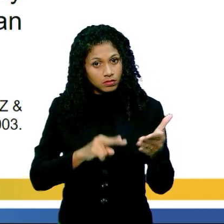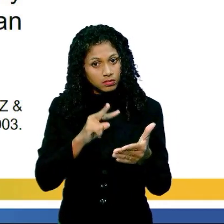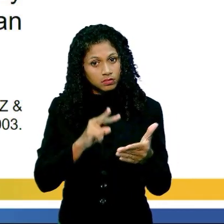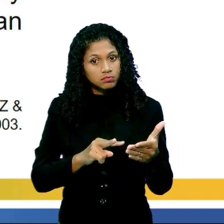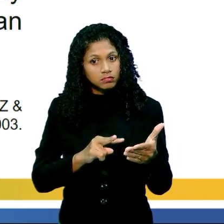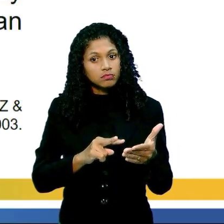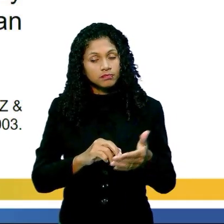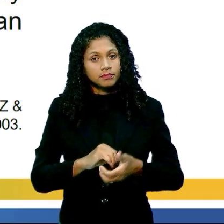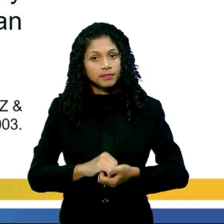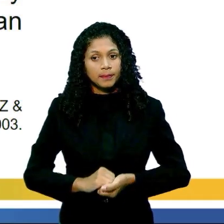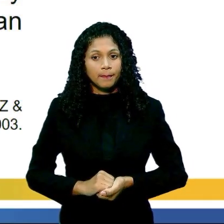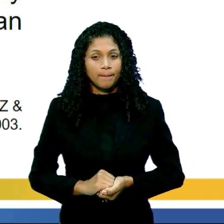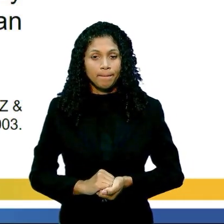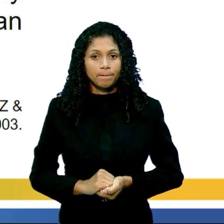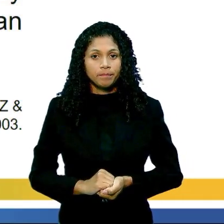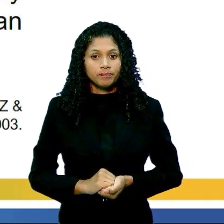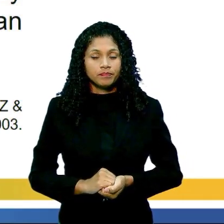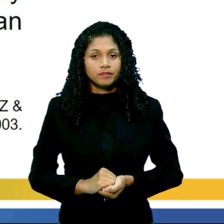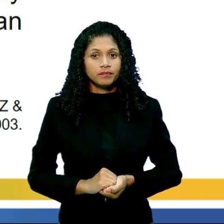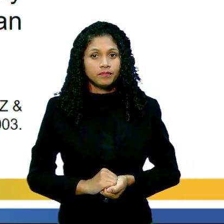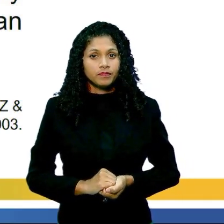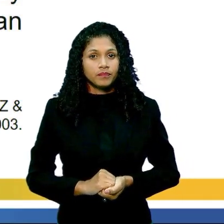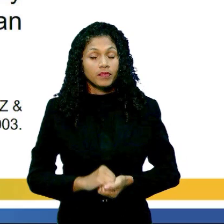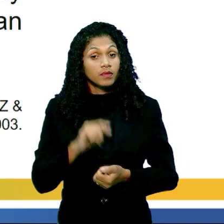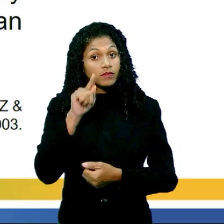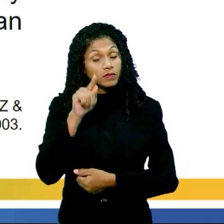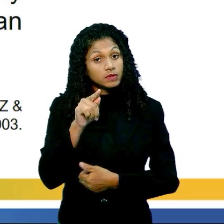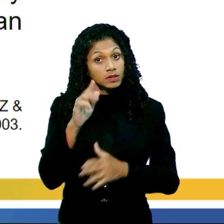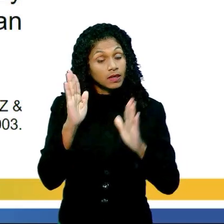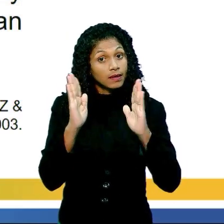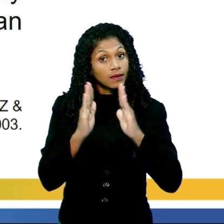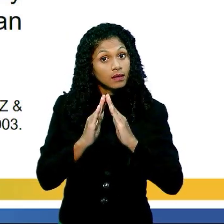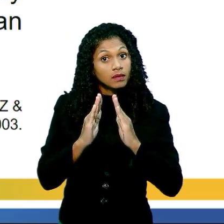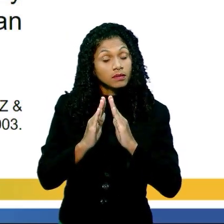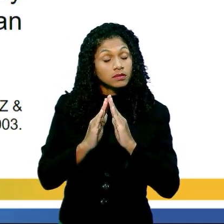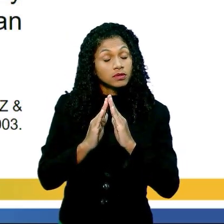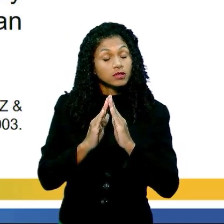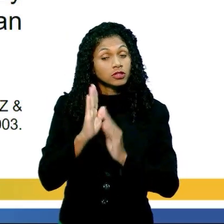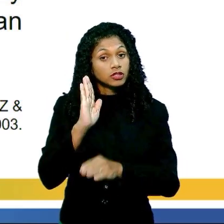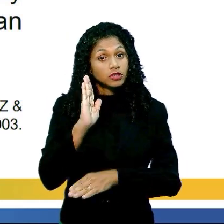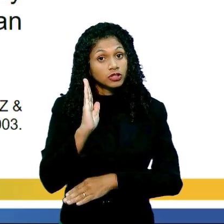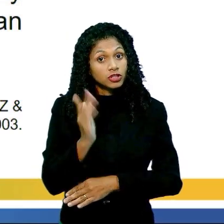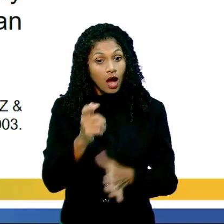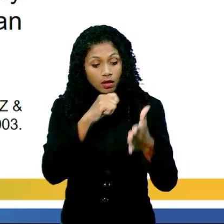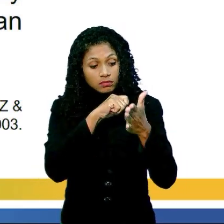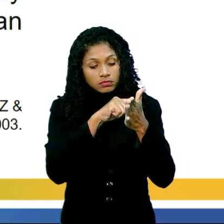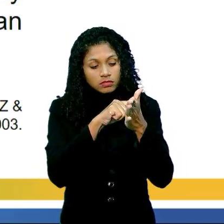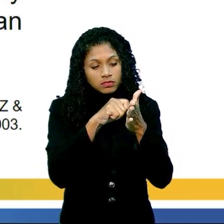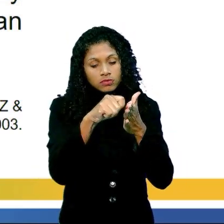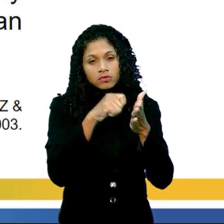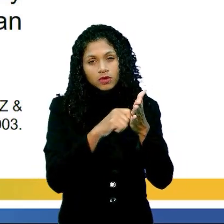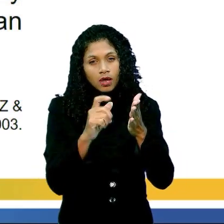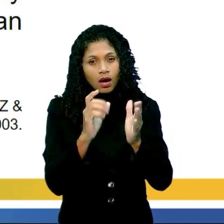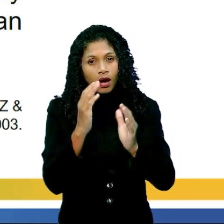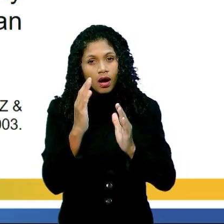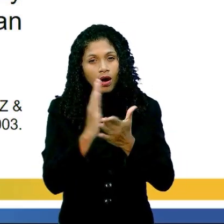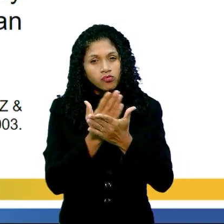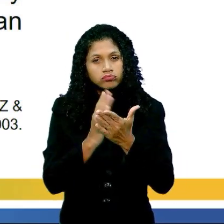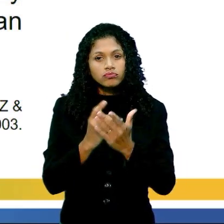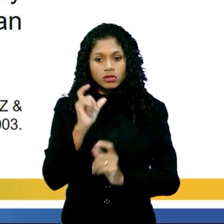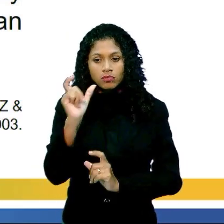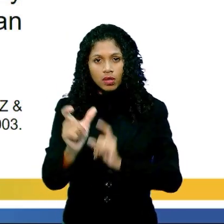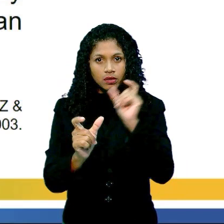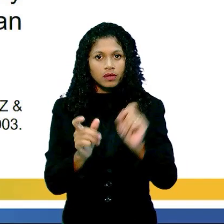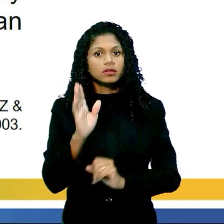fazer a leitura integral desse texto. E você aí em casa já pode destacar algumas palavras que você conhece, ok? Peguem